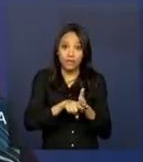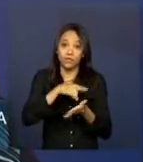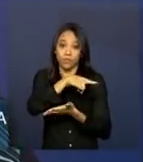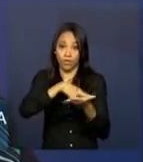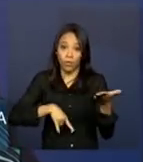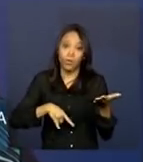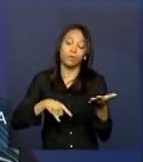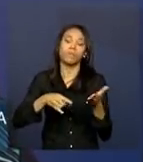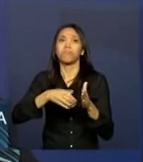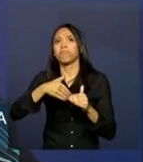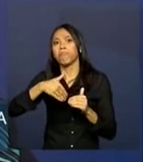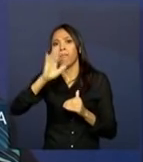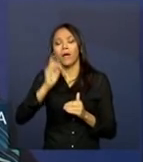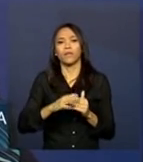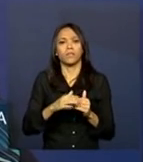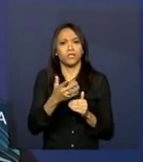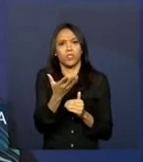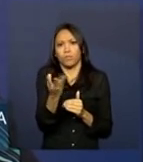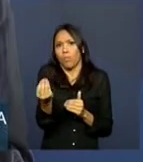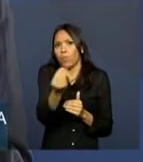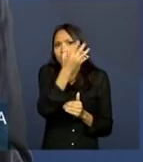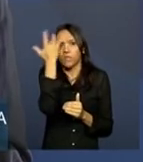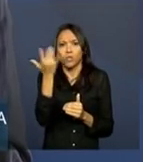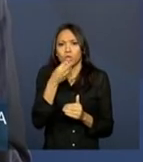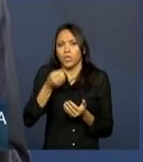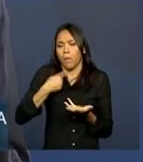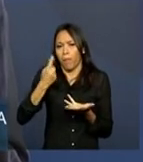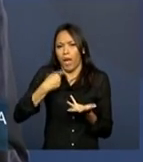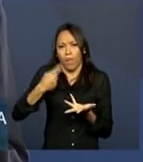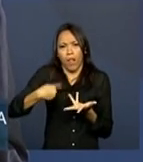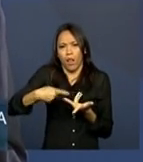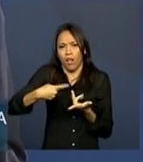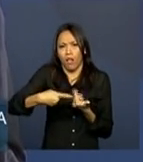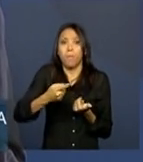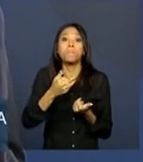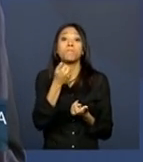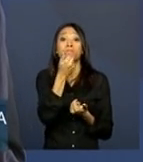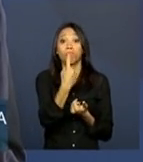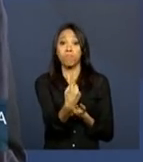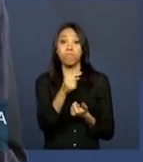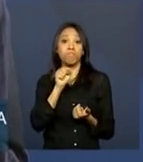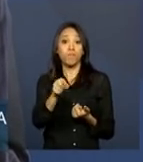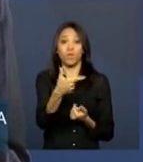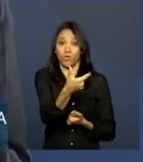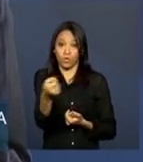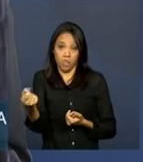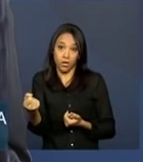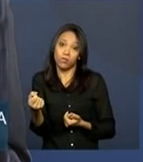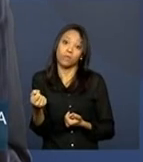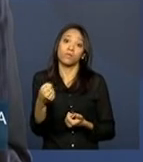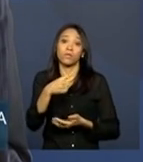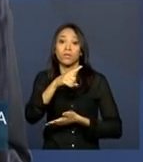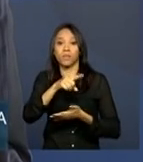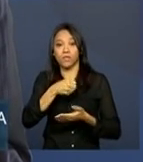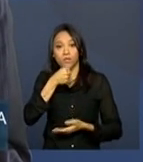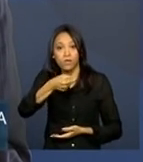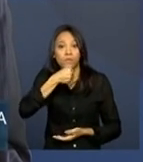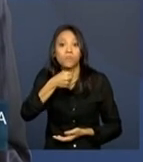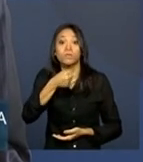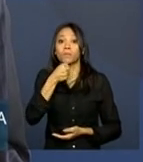ouvimos mais de um milhar de depoimentos foram 1200 depoimentos efetuamos diligências